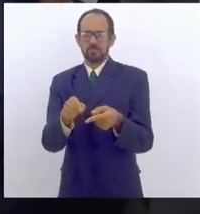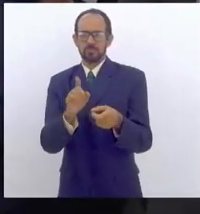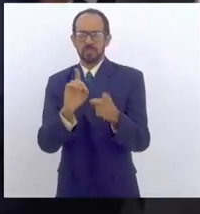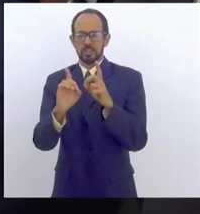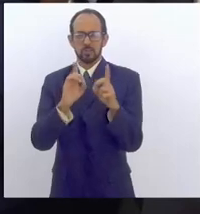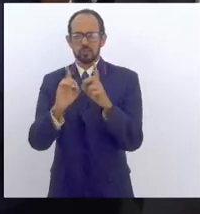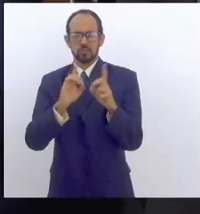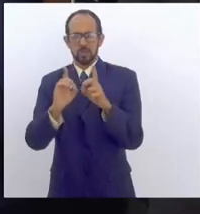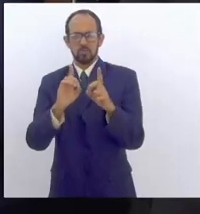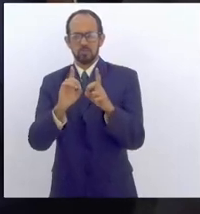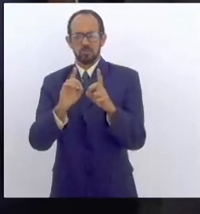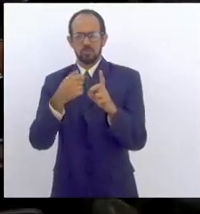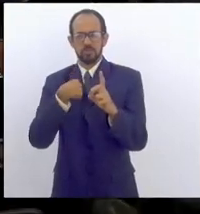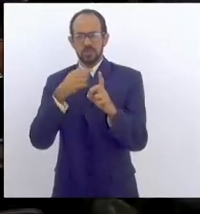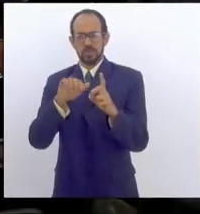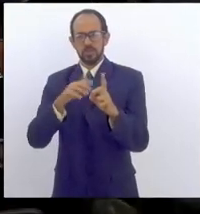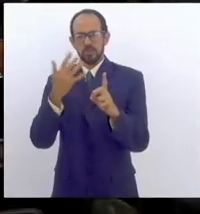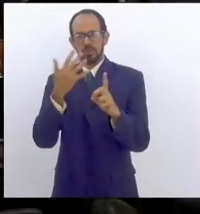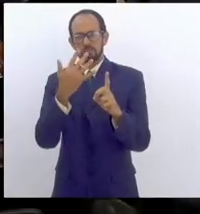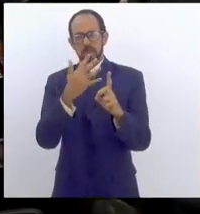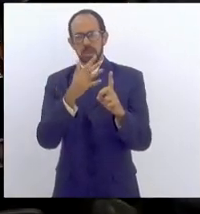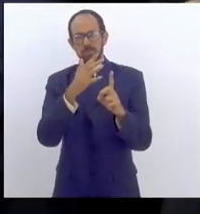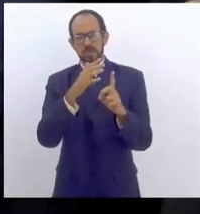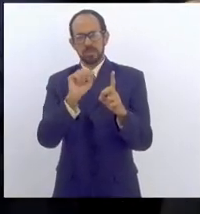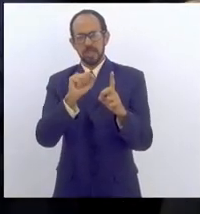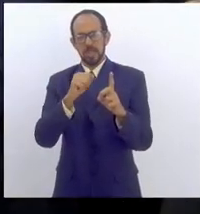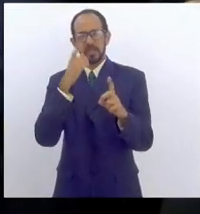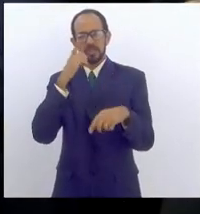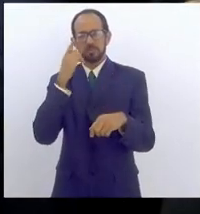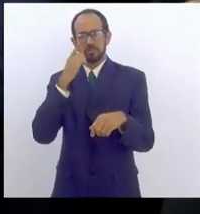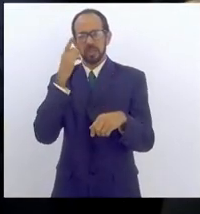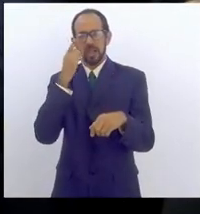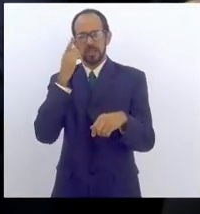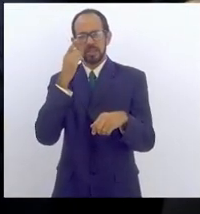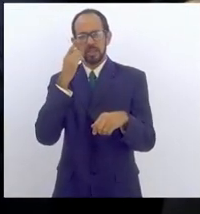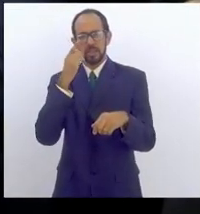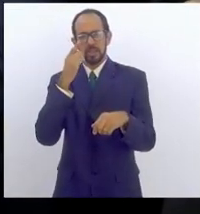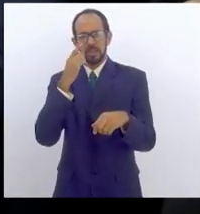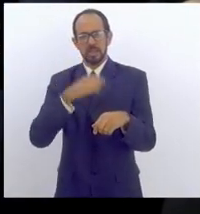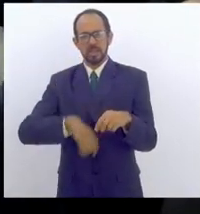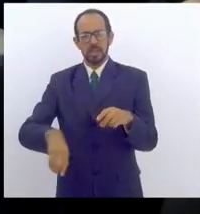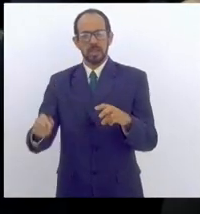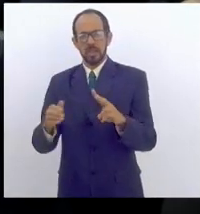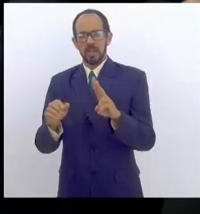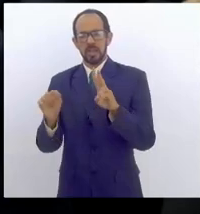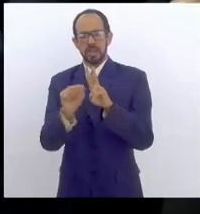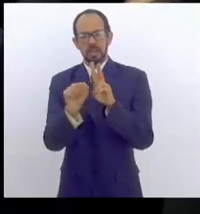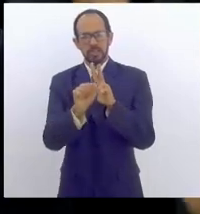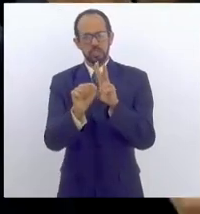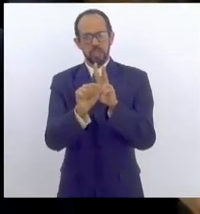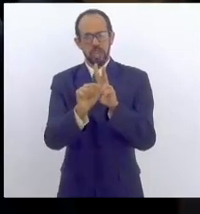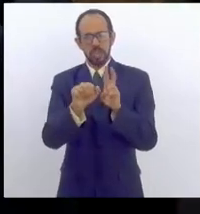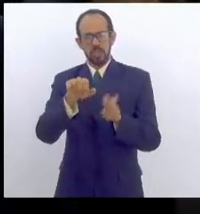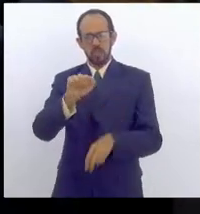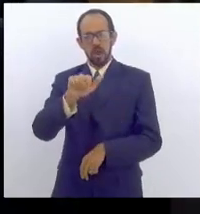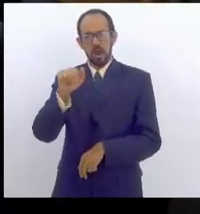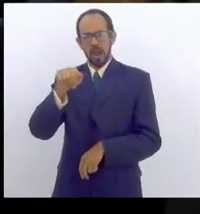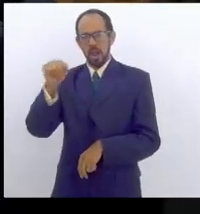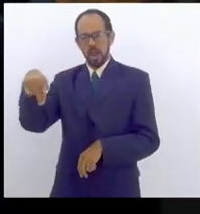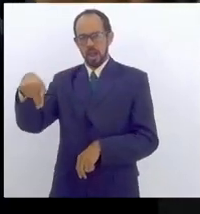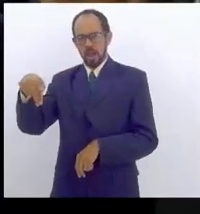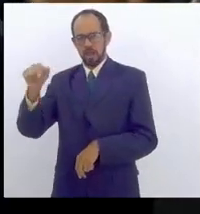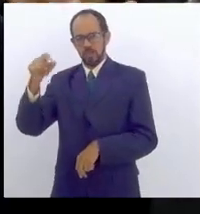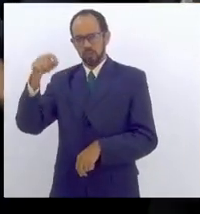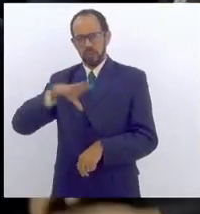eu enalteço a deputada Índia e o deputado Alan, que tiveram a coragem de ter a sua convicção.